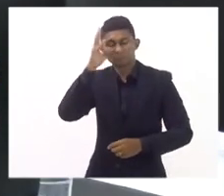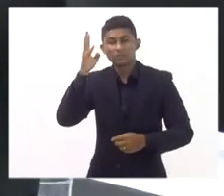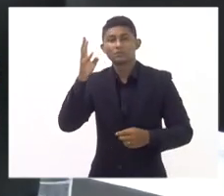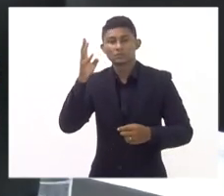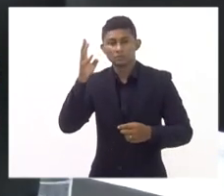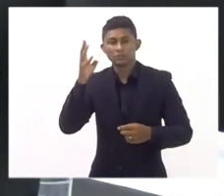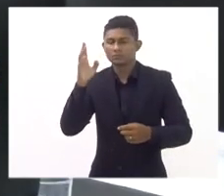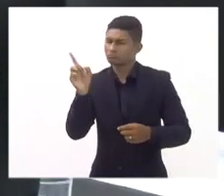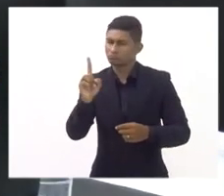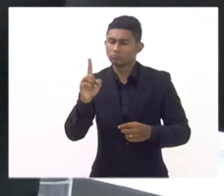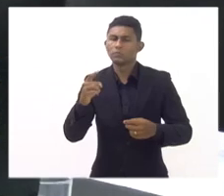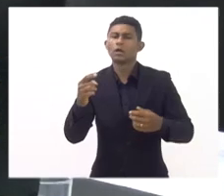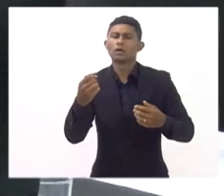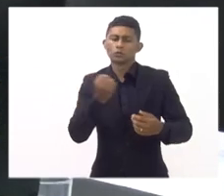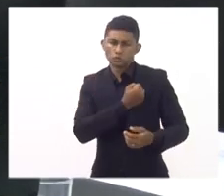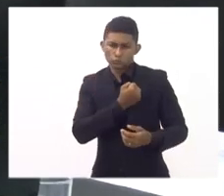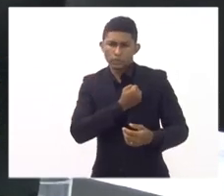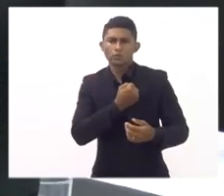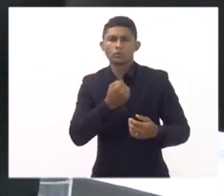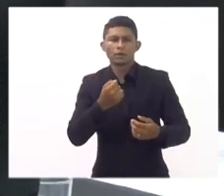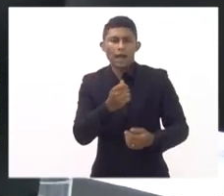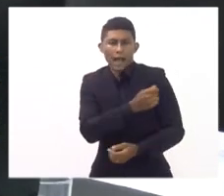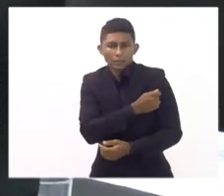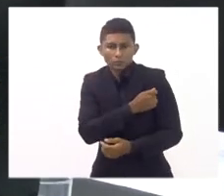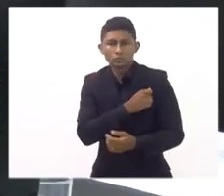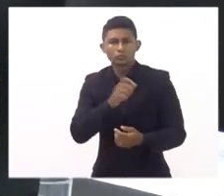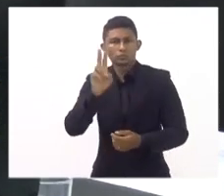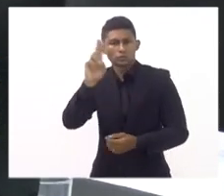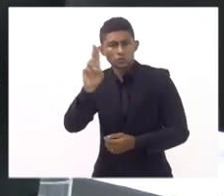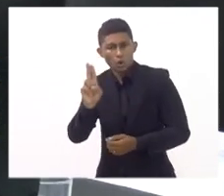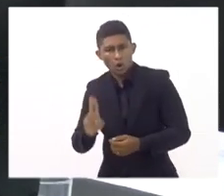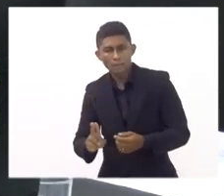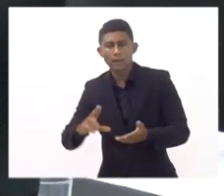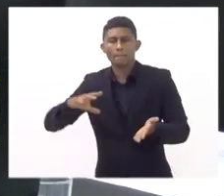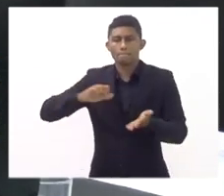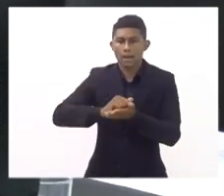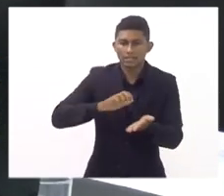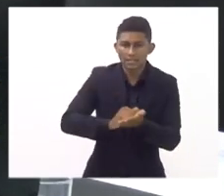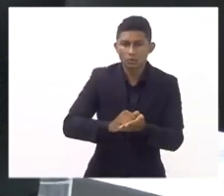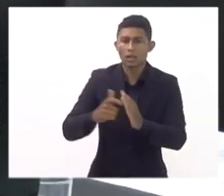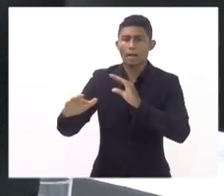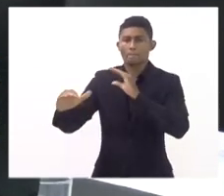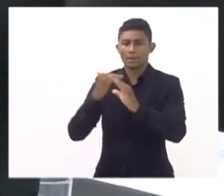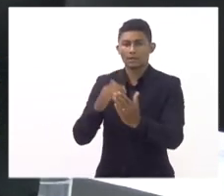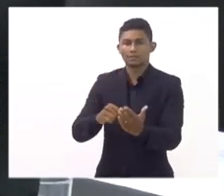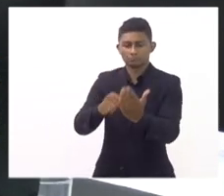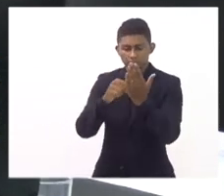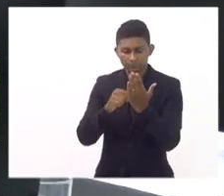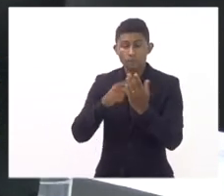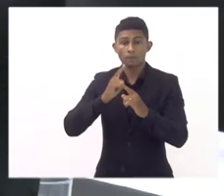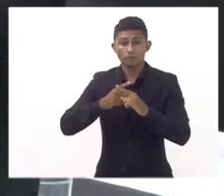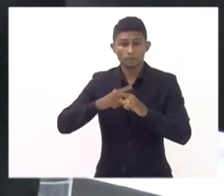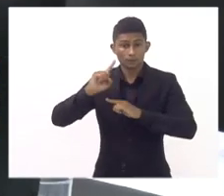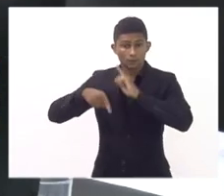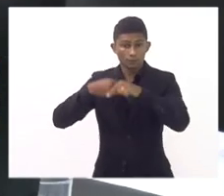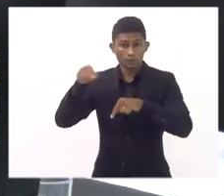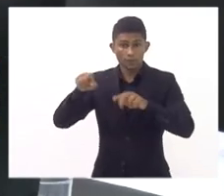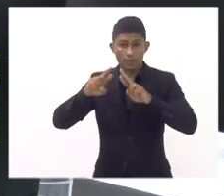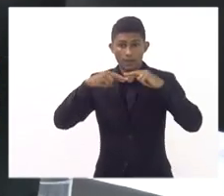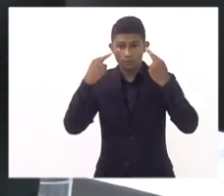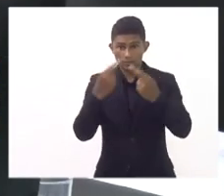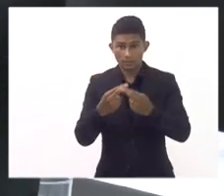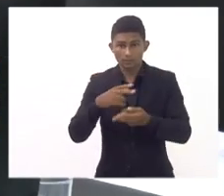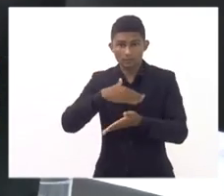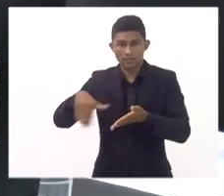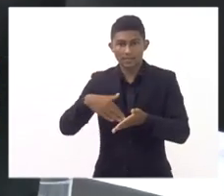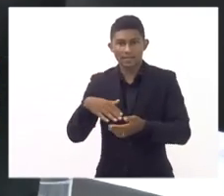números dos estudantes matriculados, nomes, matrículas, porque a gente, quando for se reunir com a Secretaria de Transportes